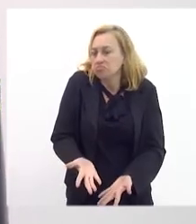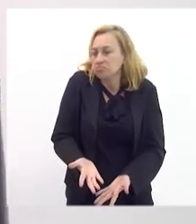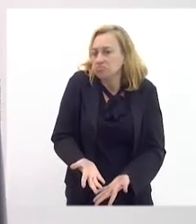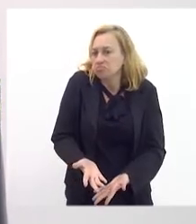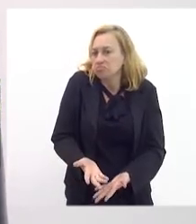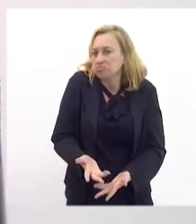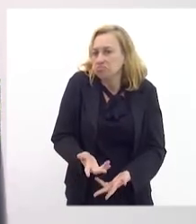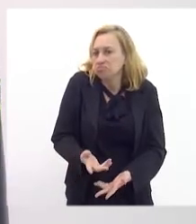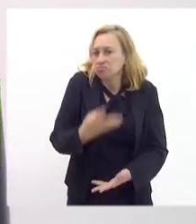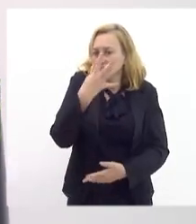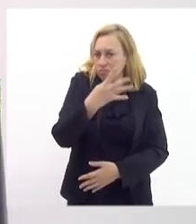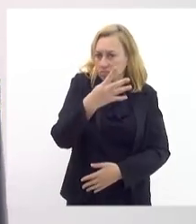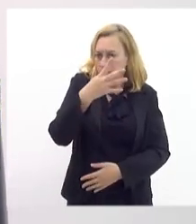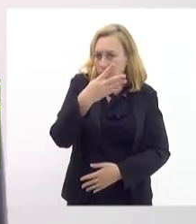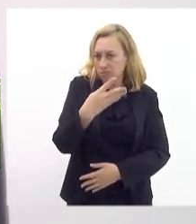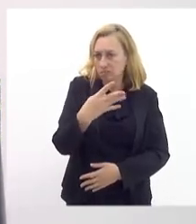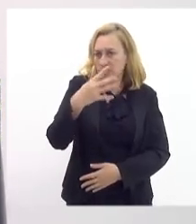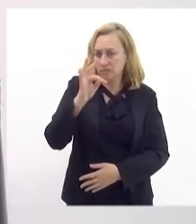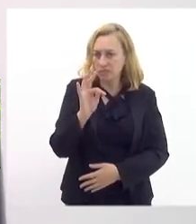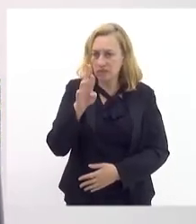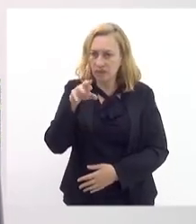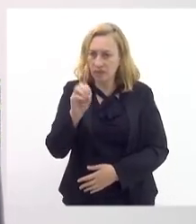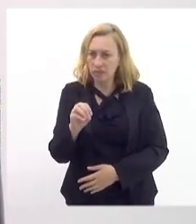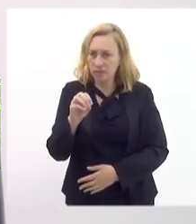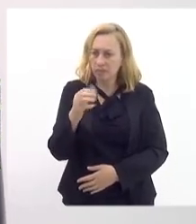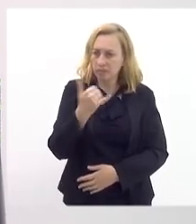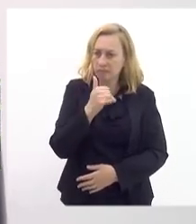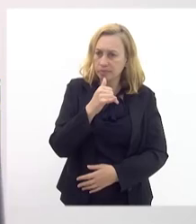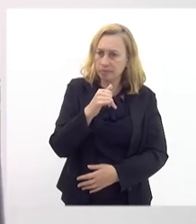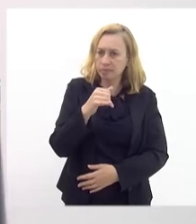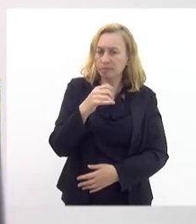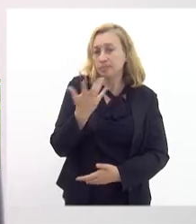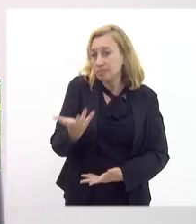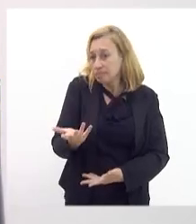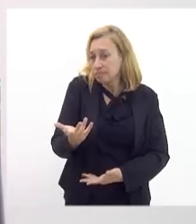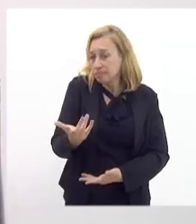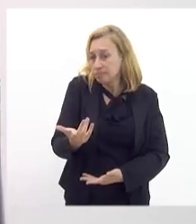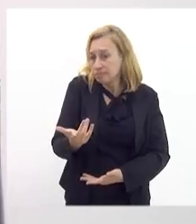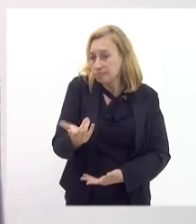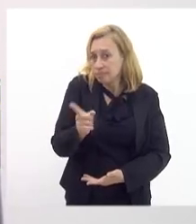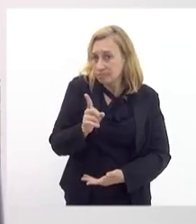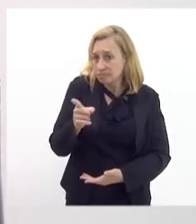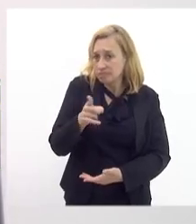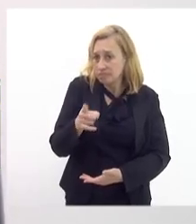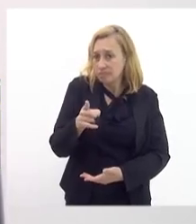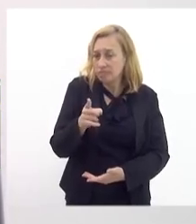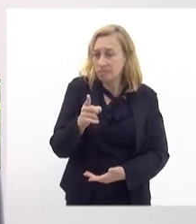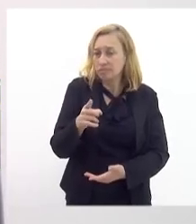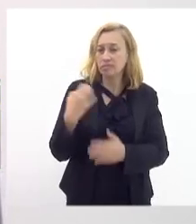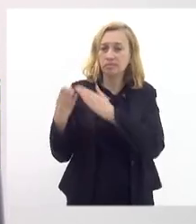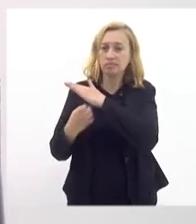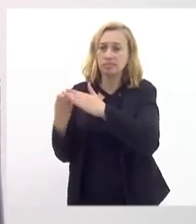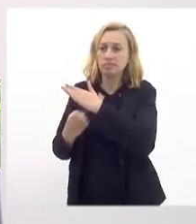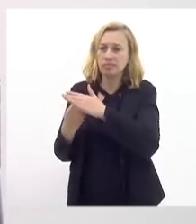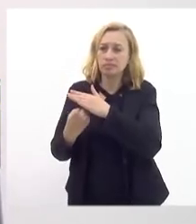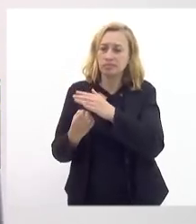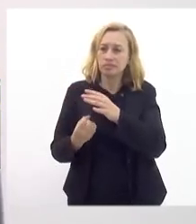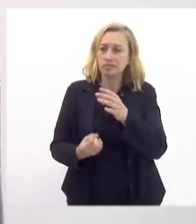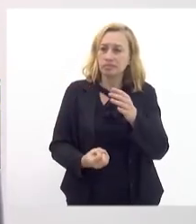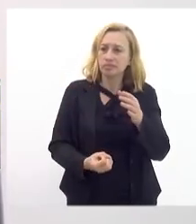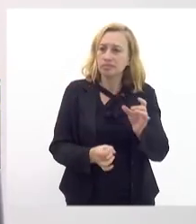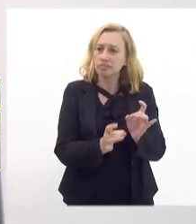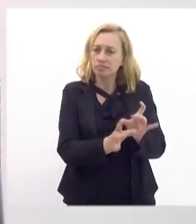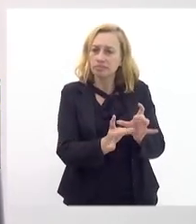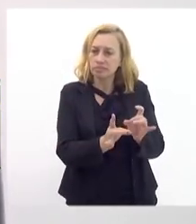quero colocar quatro termelétrica lá 38 Torres ao longo do sistema Vocês vão na verdade essa empresa vender energia para o